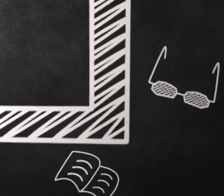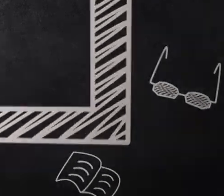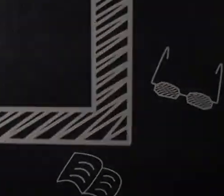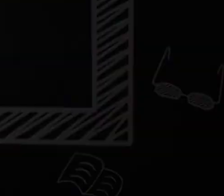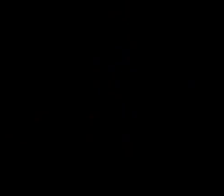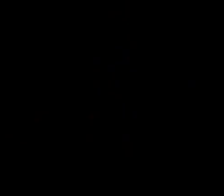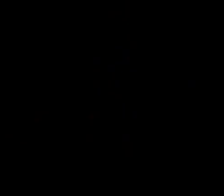aí